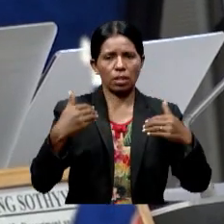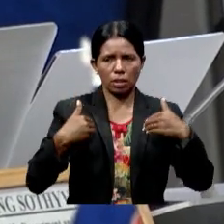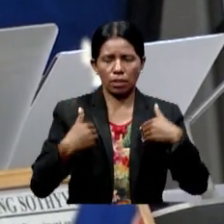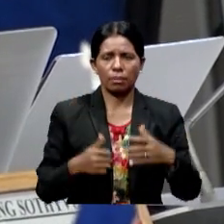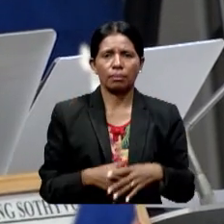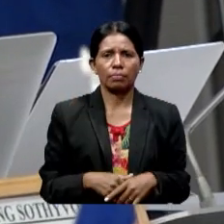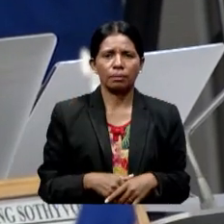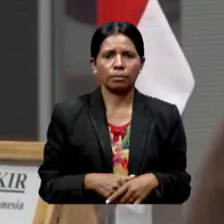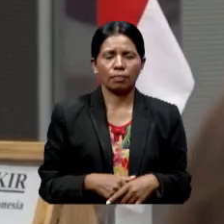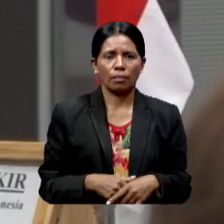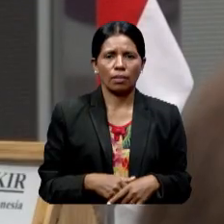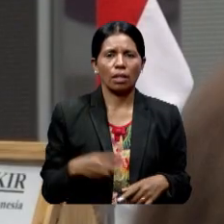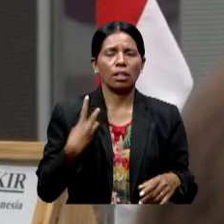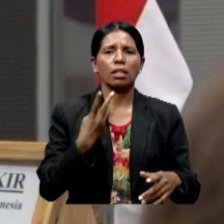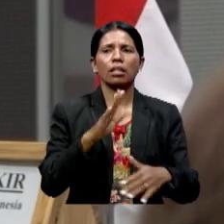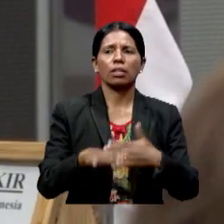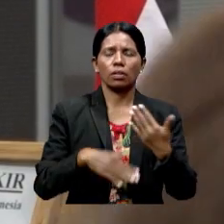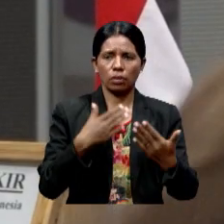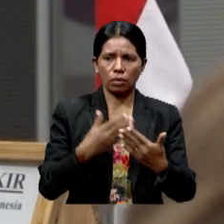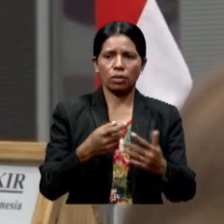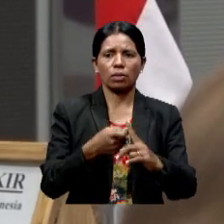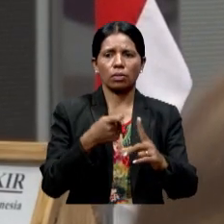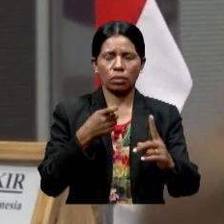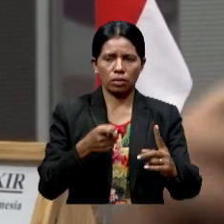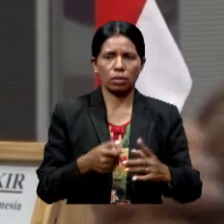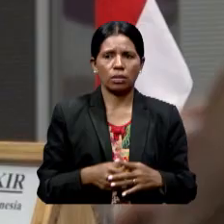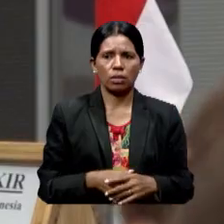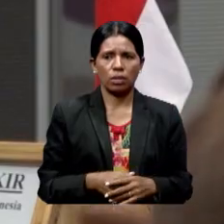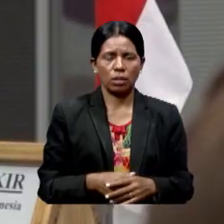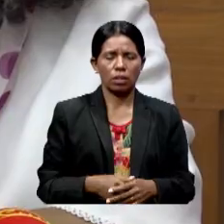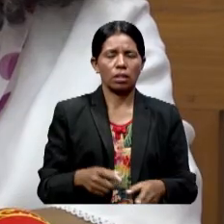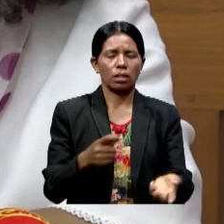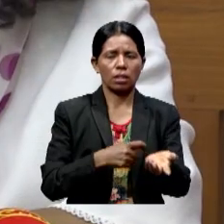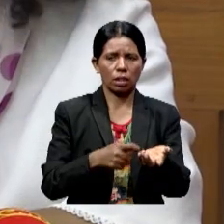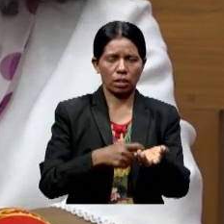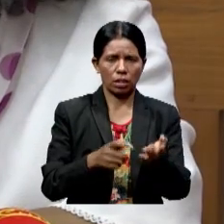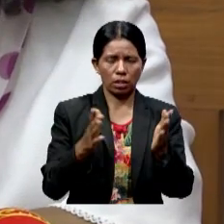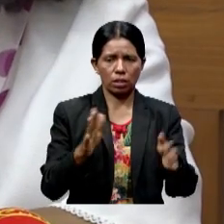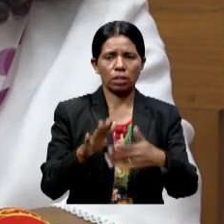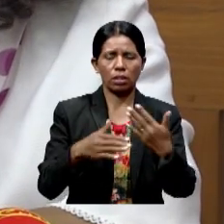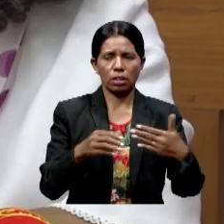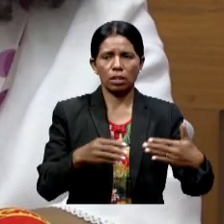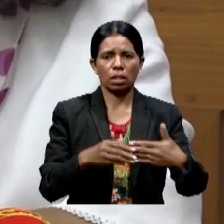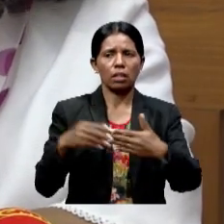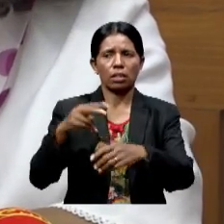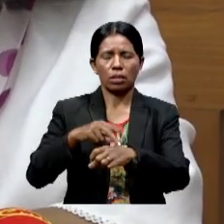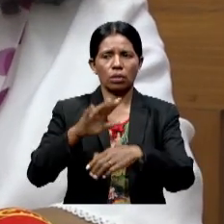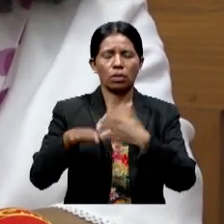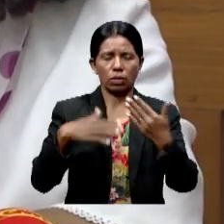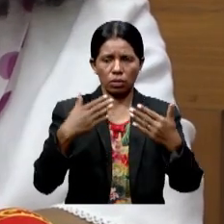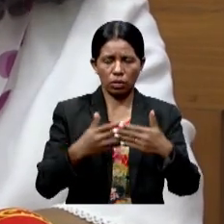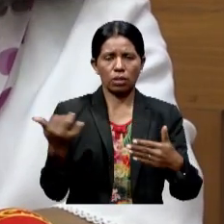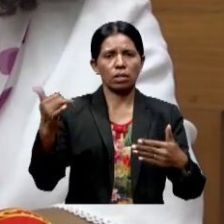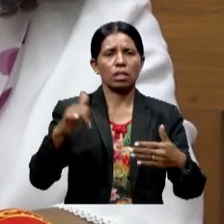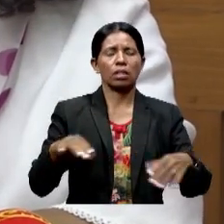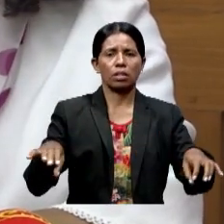nebe ito hot-hotu husi a parte técnico sira liderança nacional sira hot-hotu ia sira ne